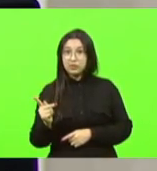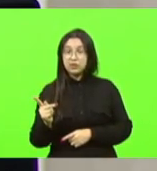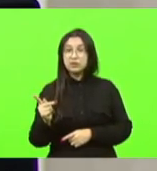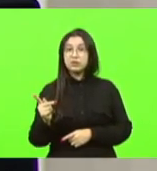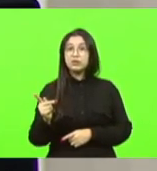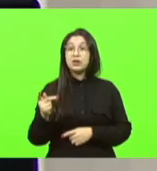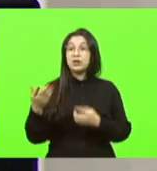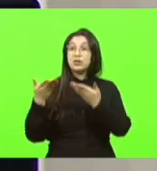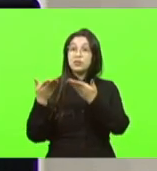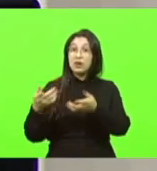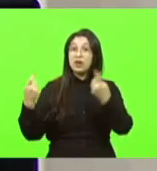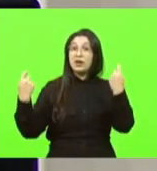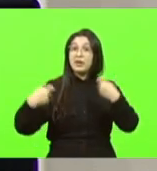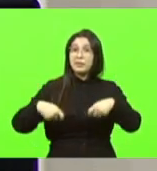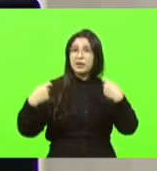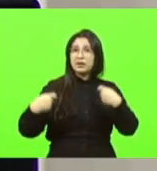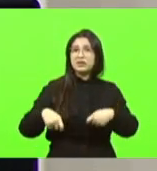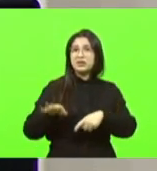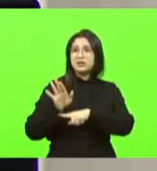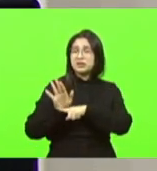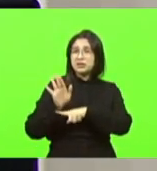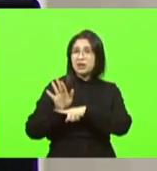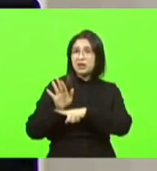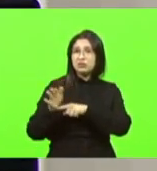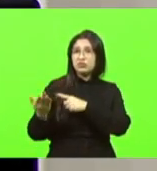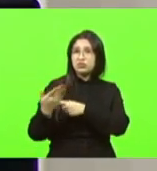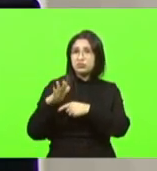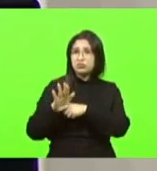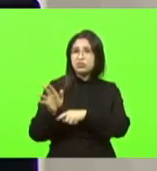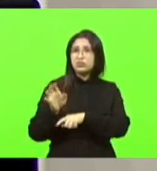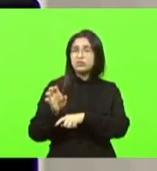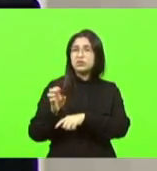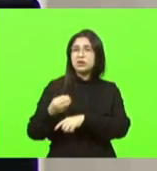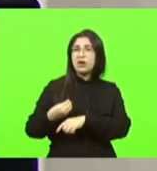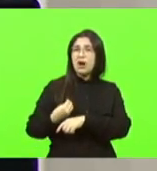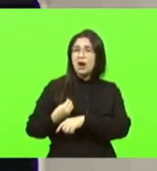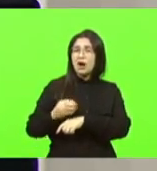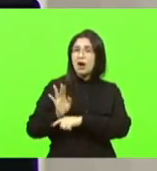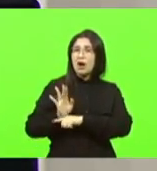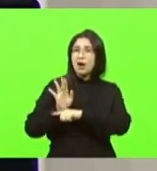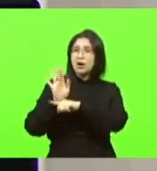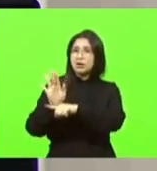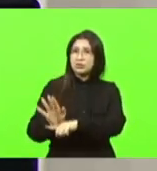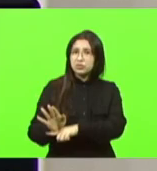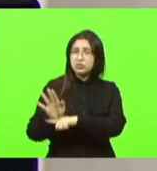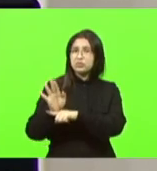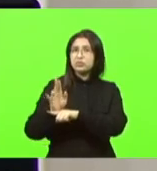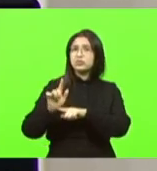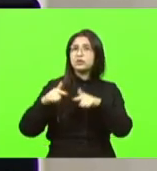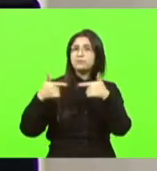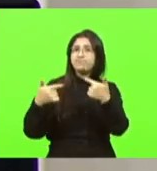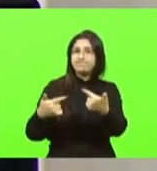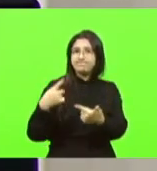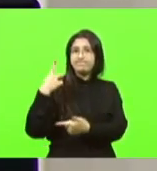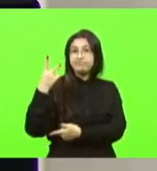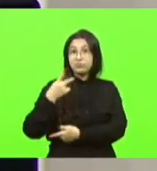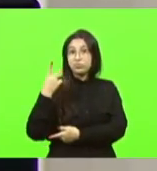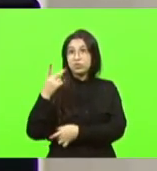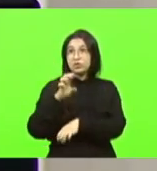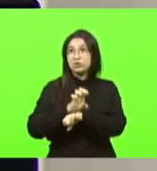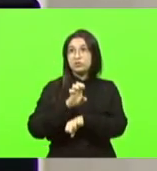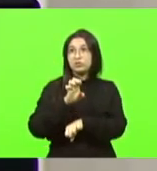precisam do aparato e da presença da ação e da política do estado